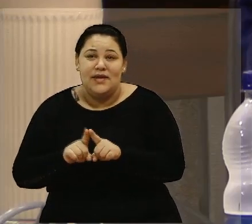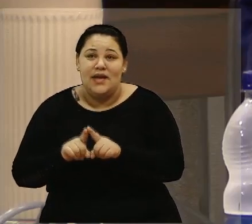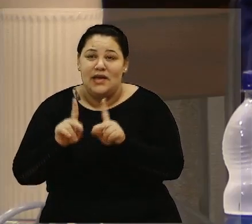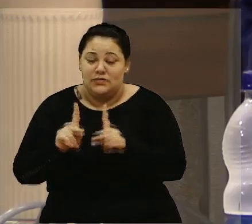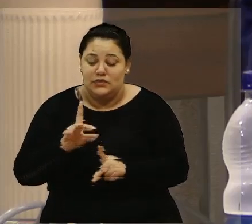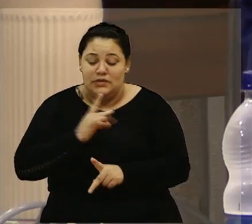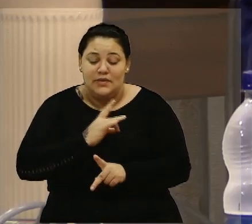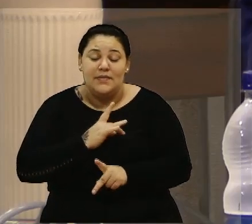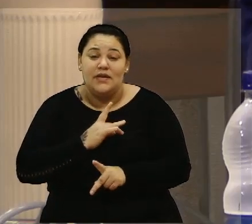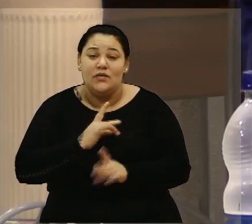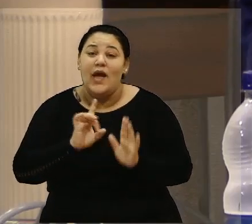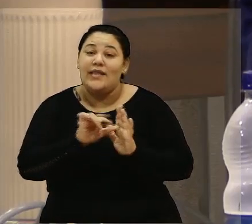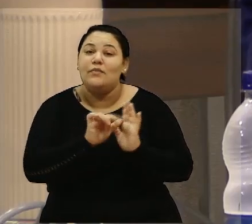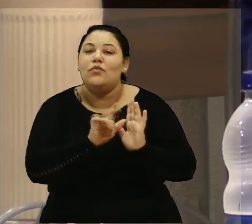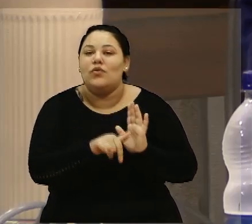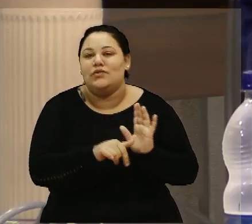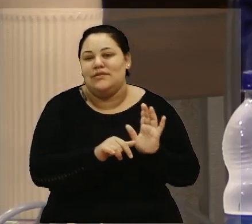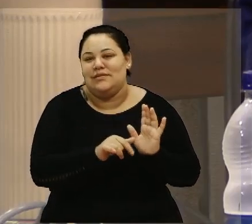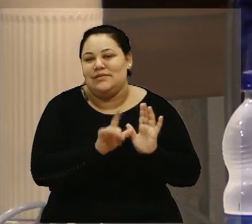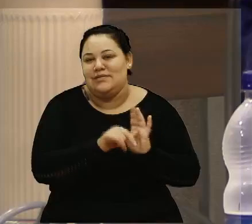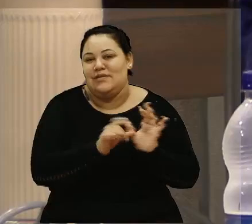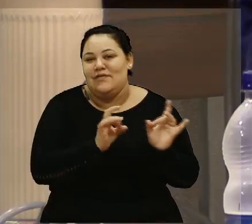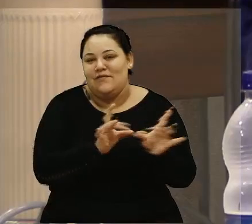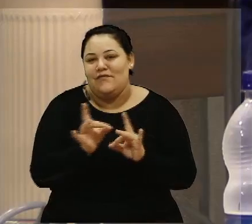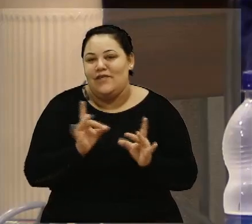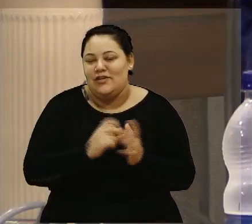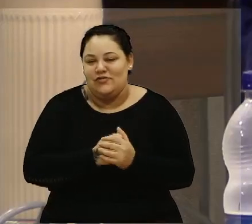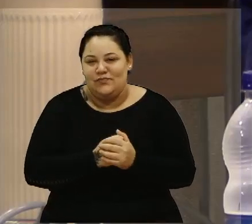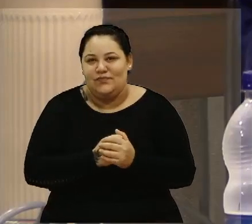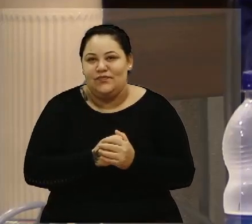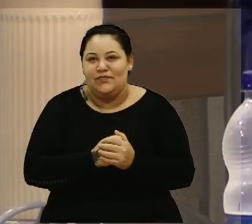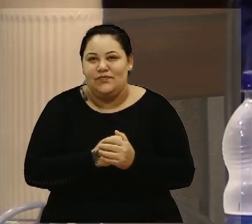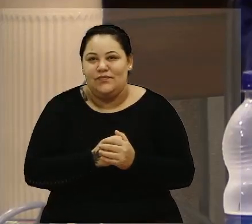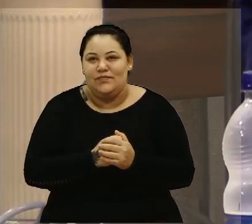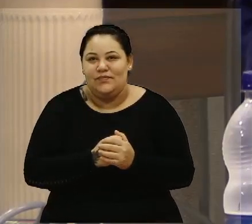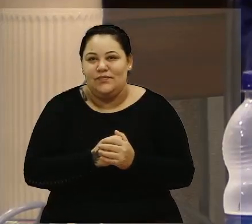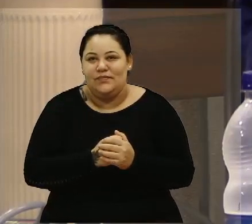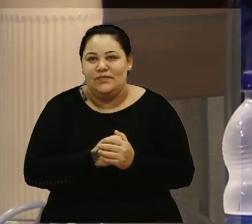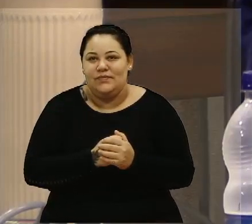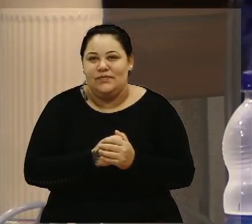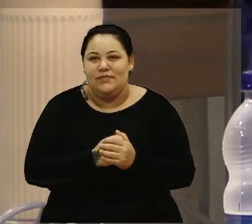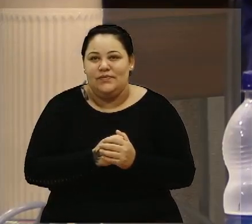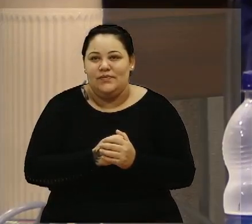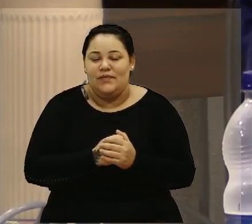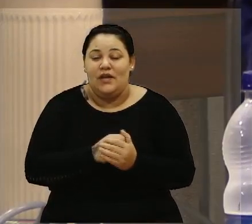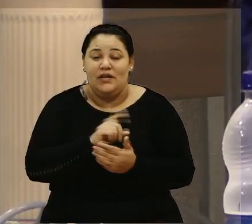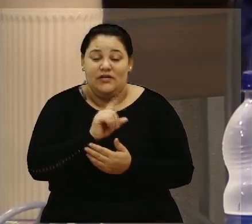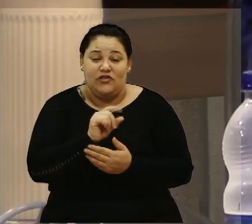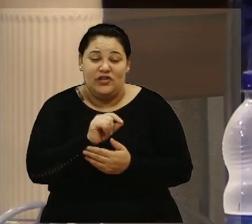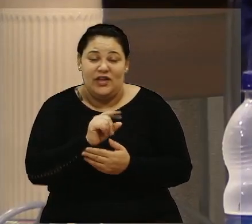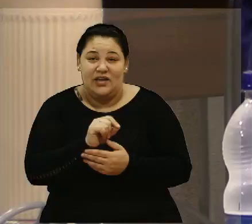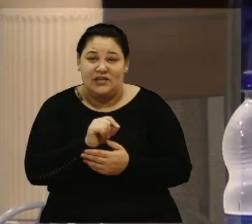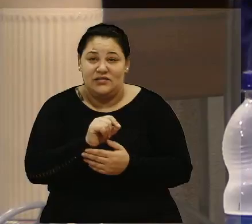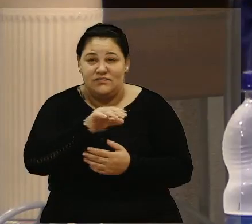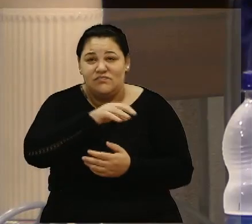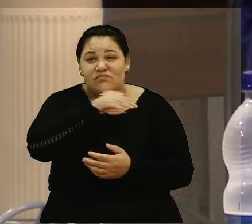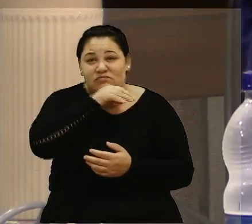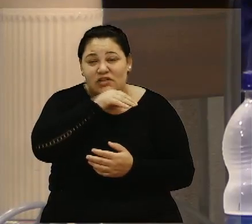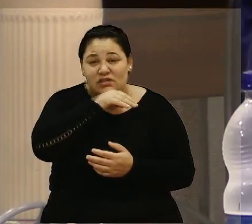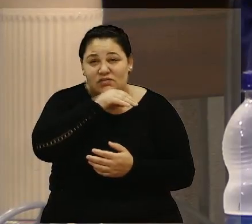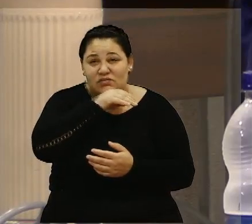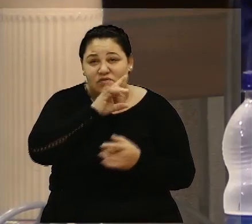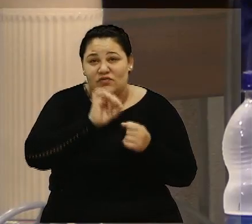acaba vendendo. E aí chega o pessoal com as chácaras. De 10 hectares, tu loteia